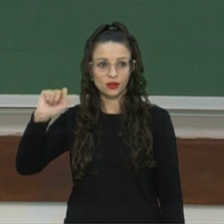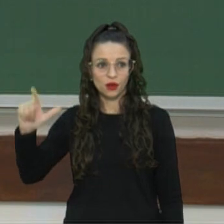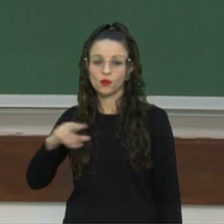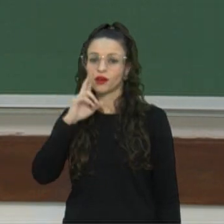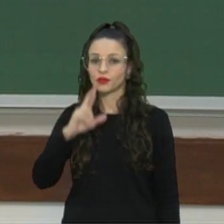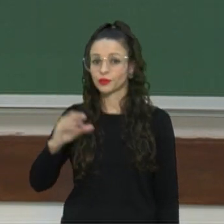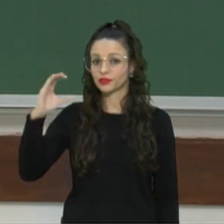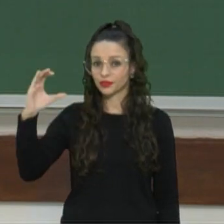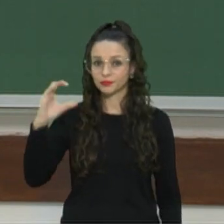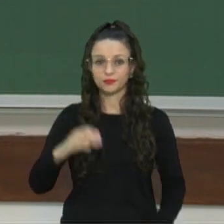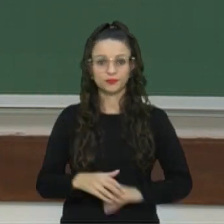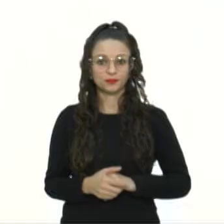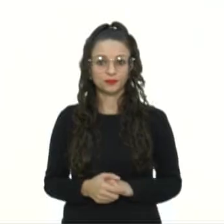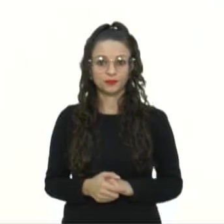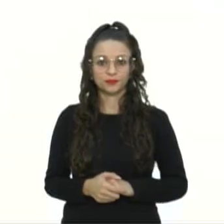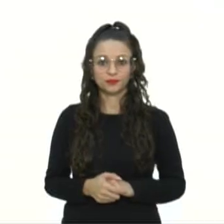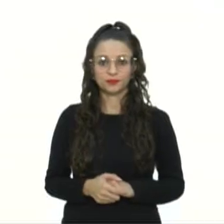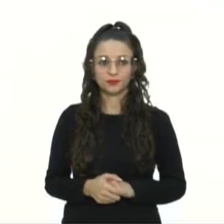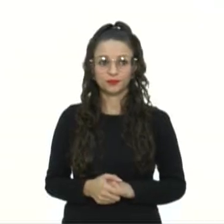C.